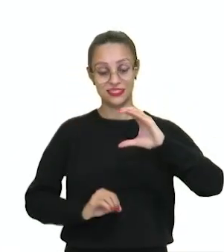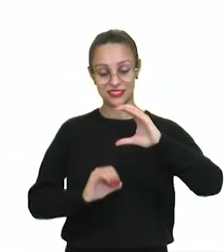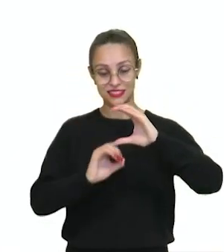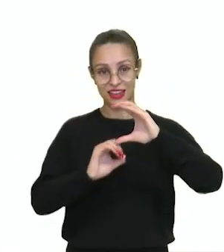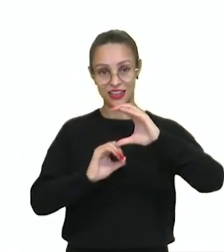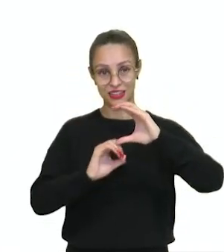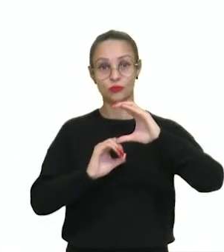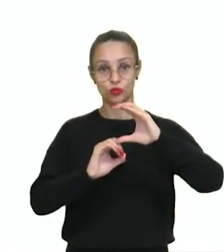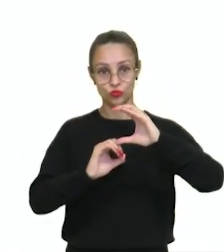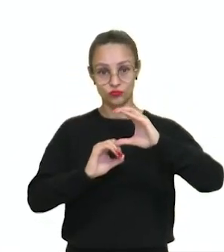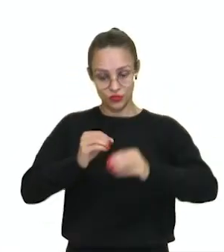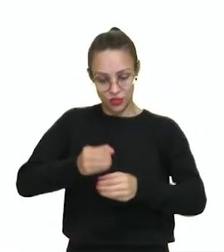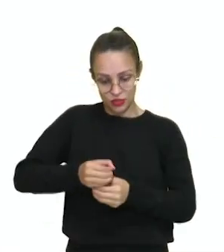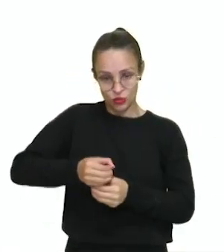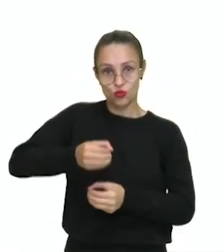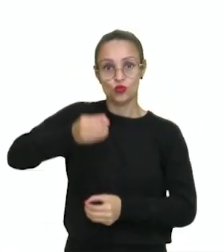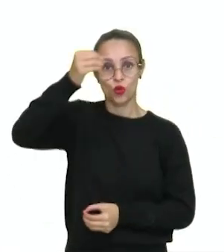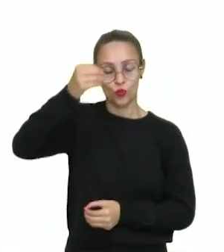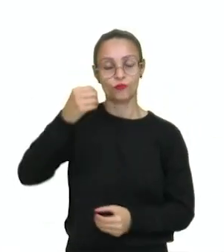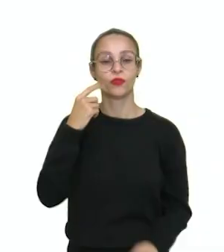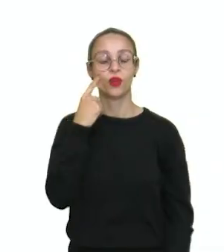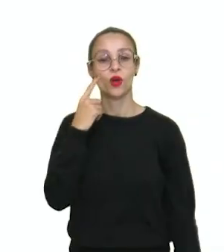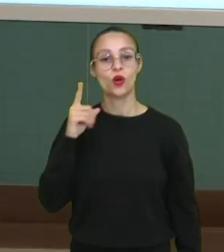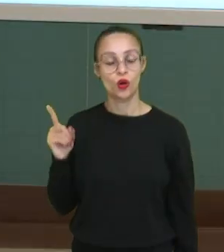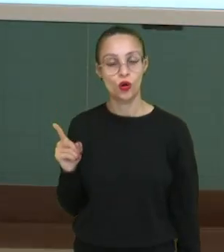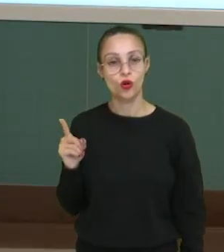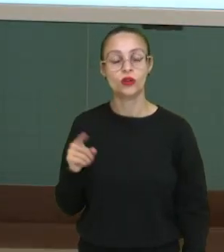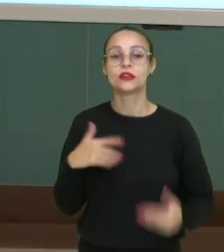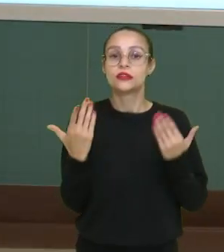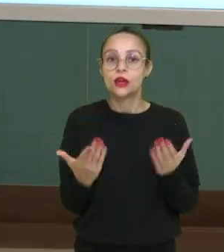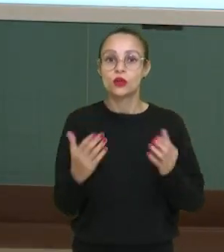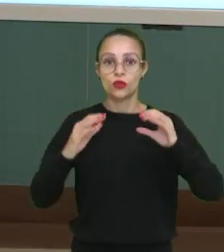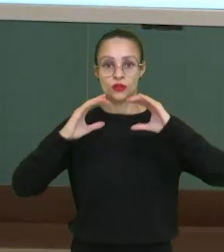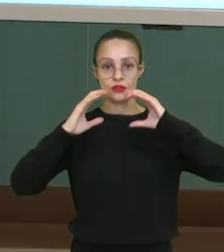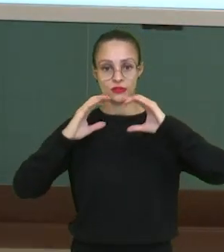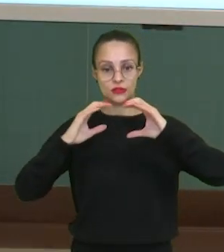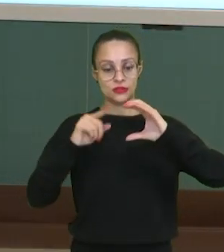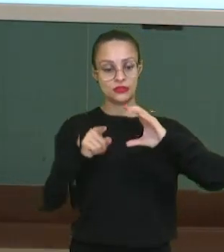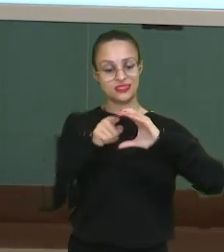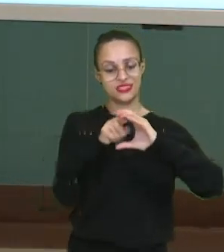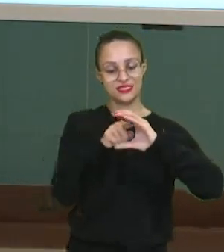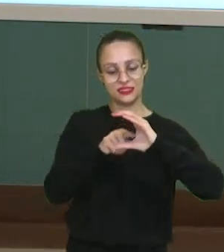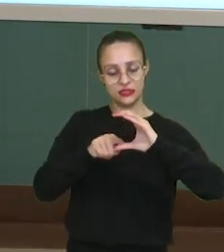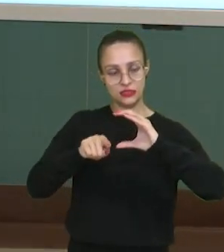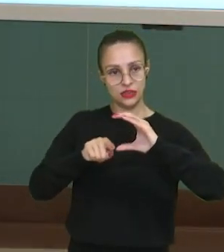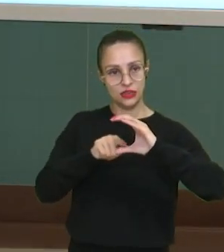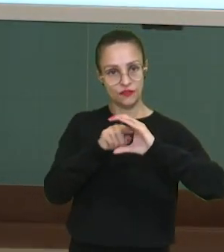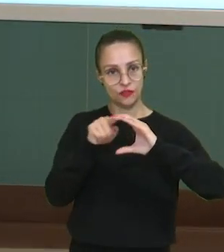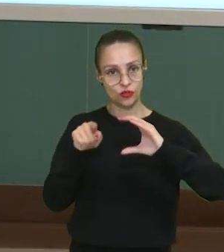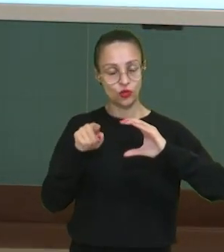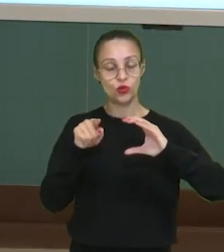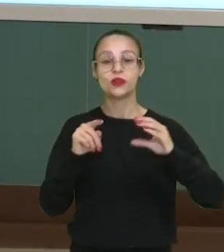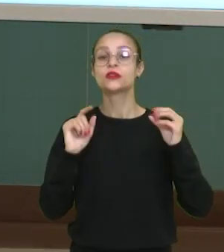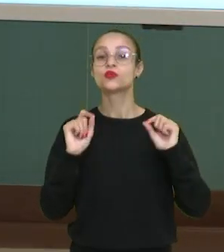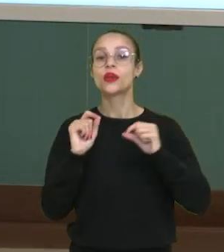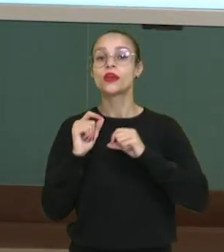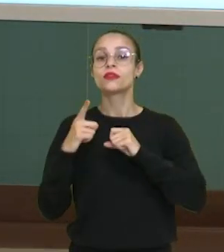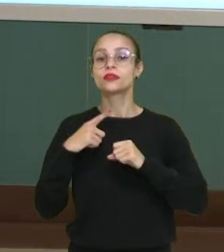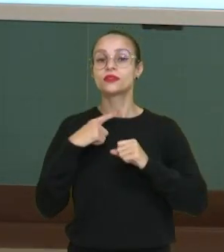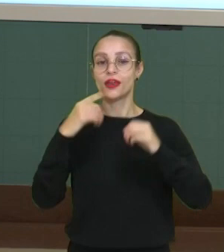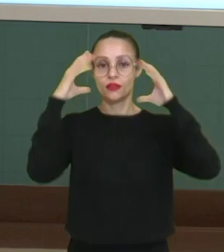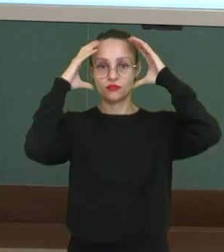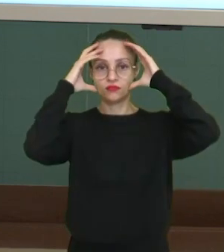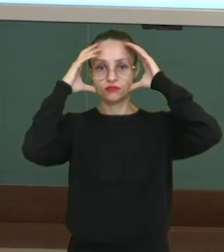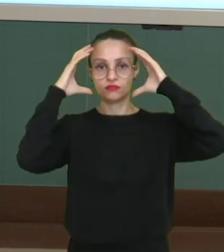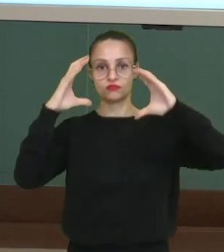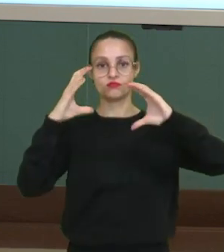tronco encefálico. Então, quando nós falamos em encéfalo, é uma região do nosso corpo que está protegida pela